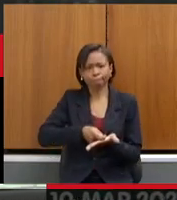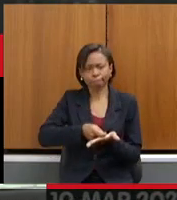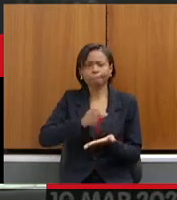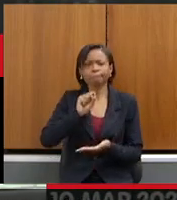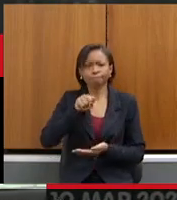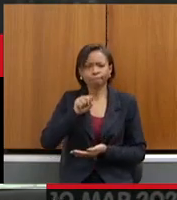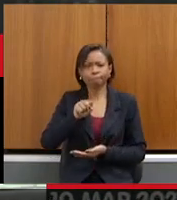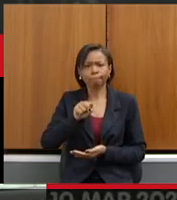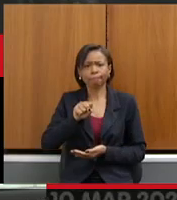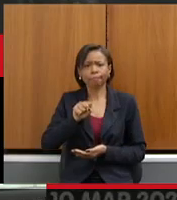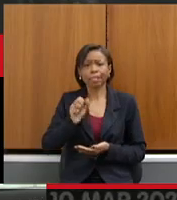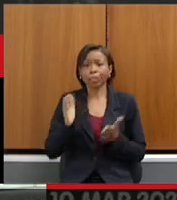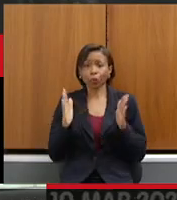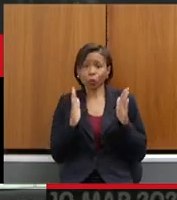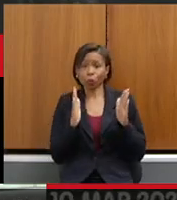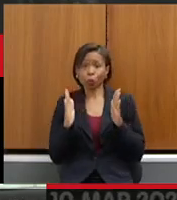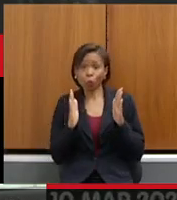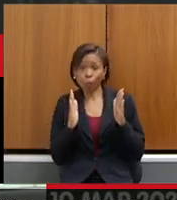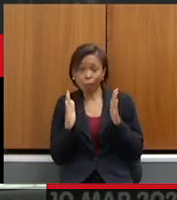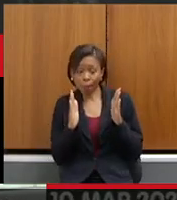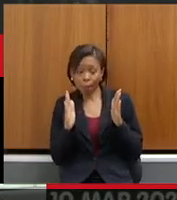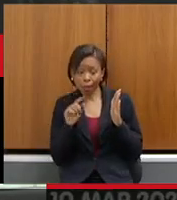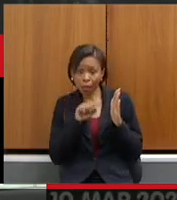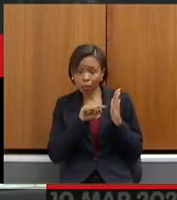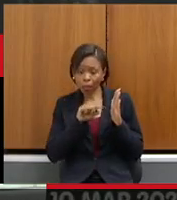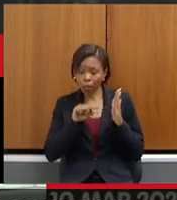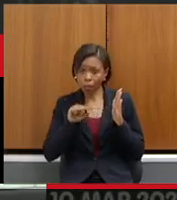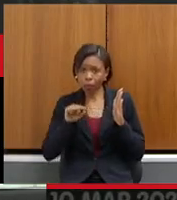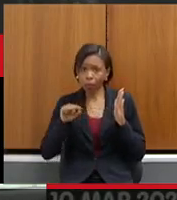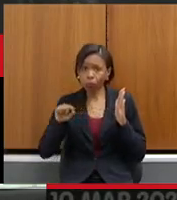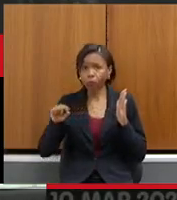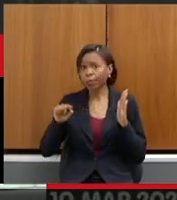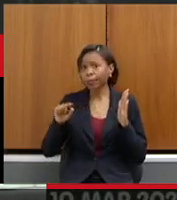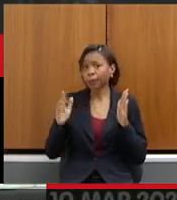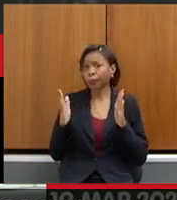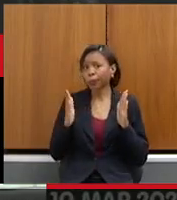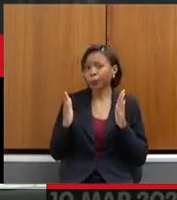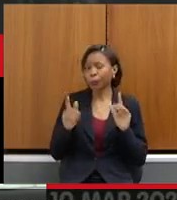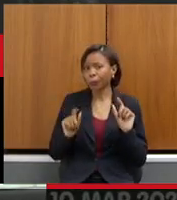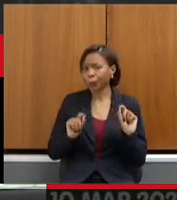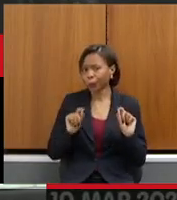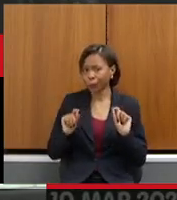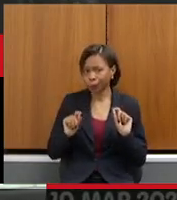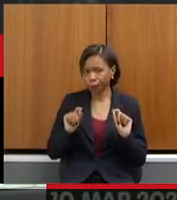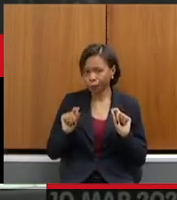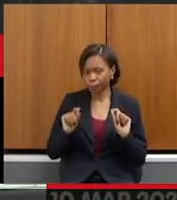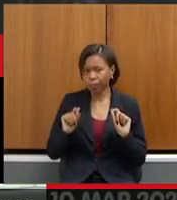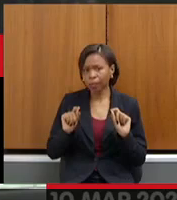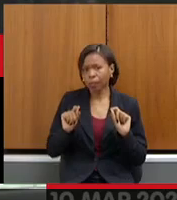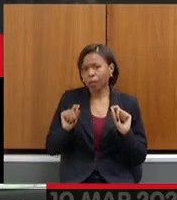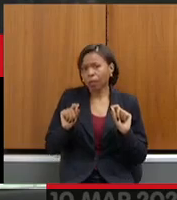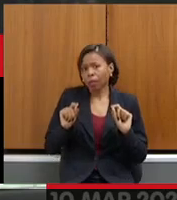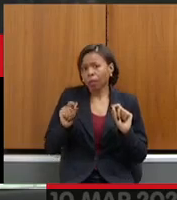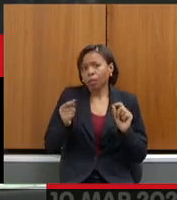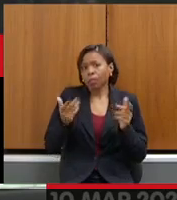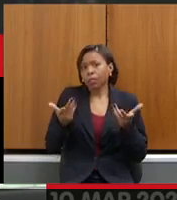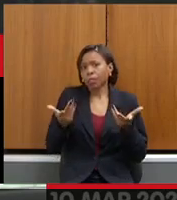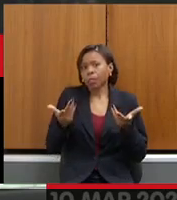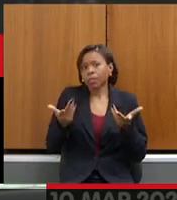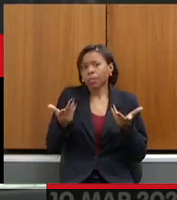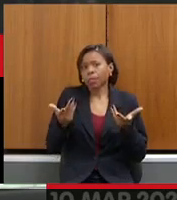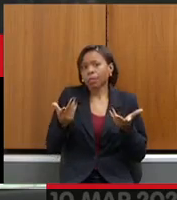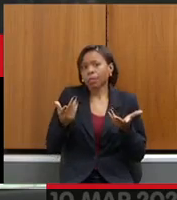aonde é esse esse essa essa esse adjetivo